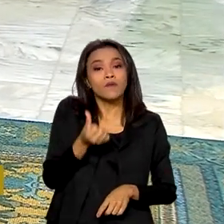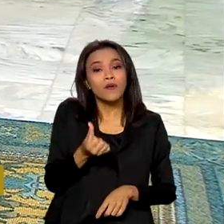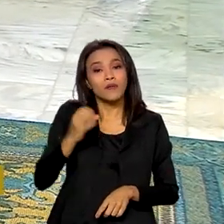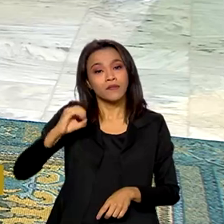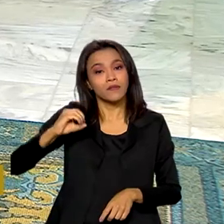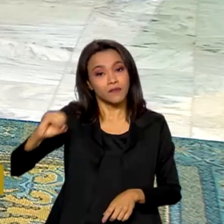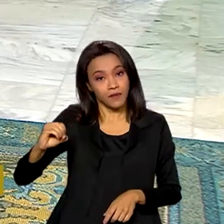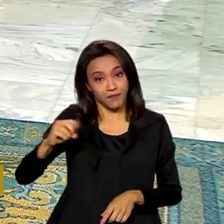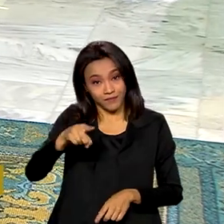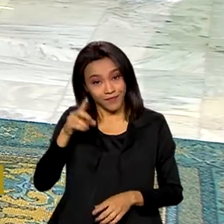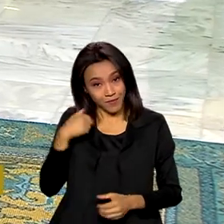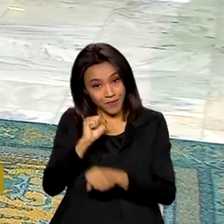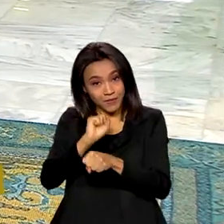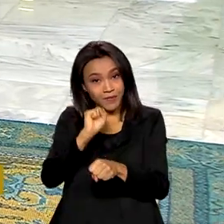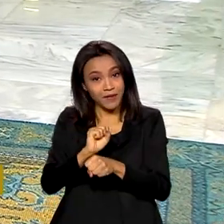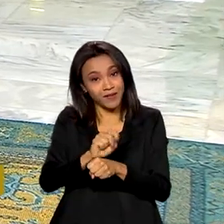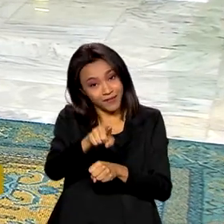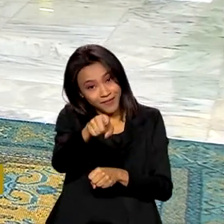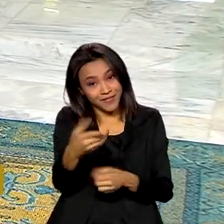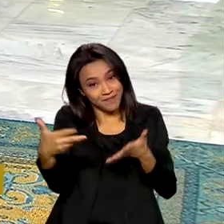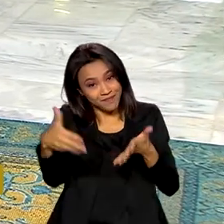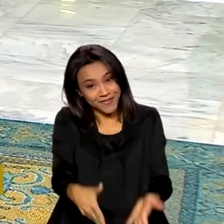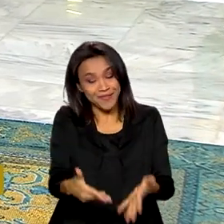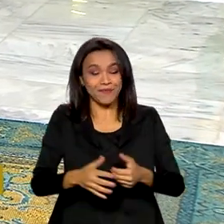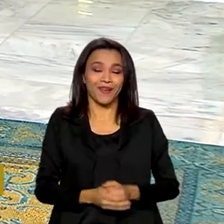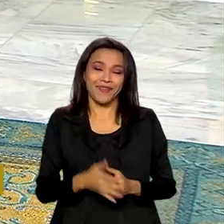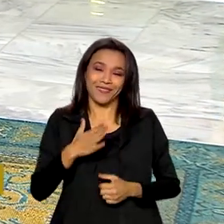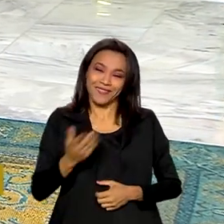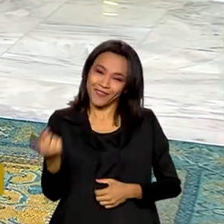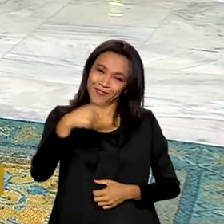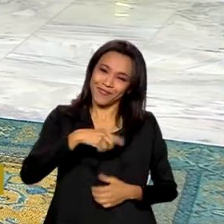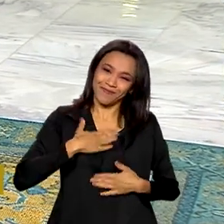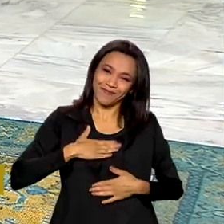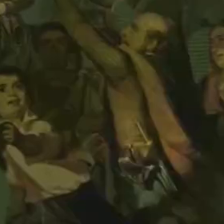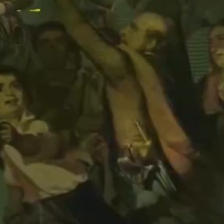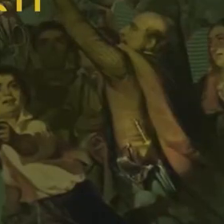999-52-86. 00, a gente está esperando a sua participação. Nós voltamos já.